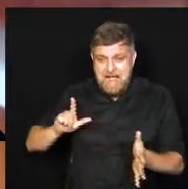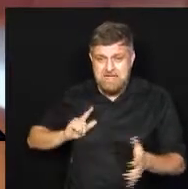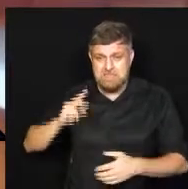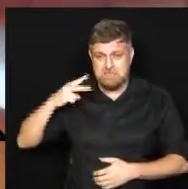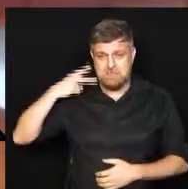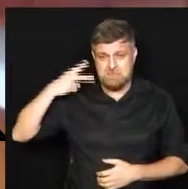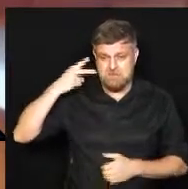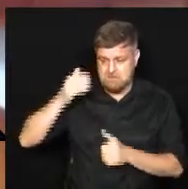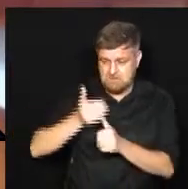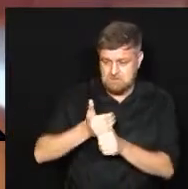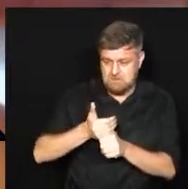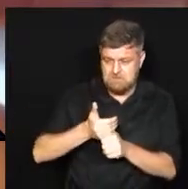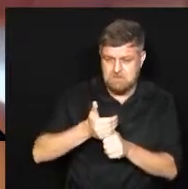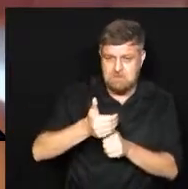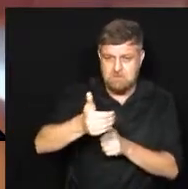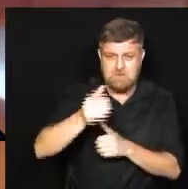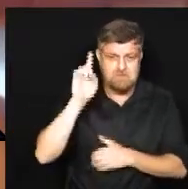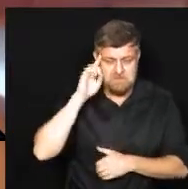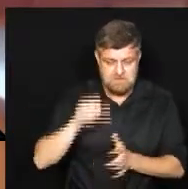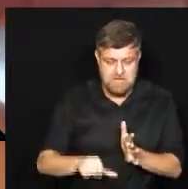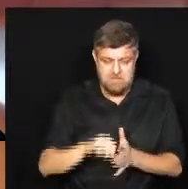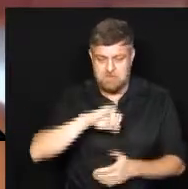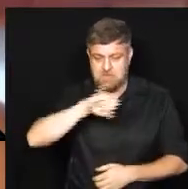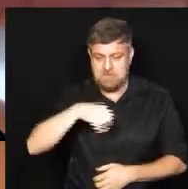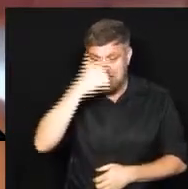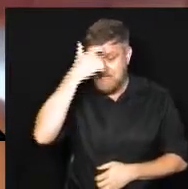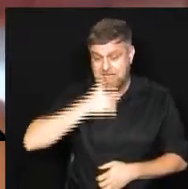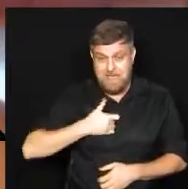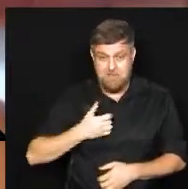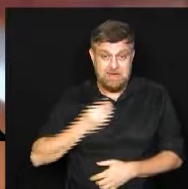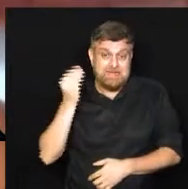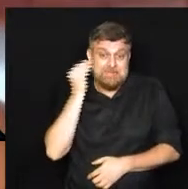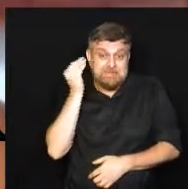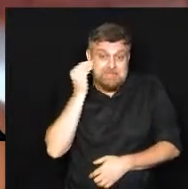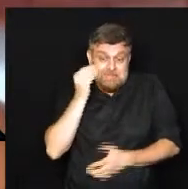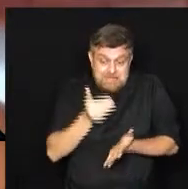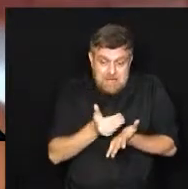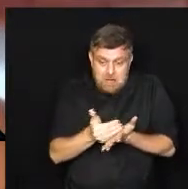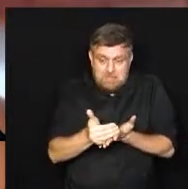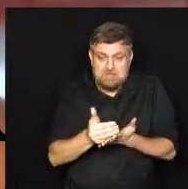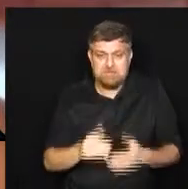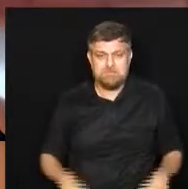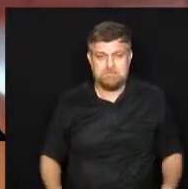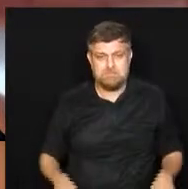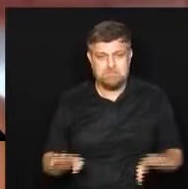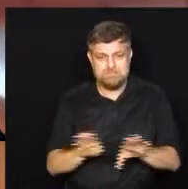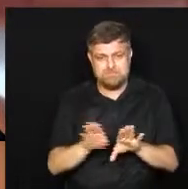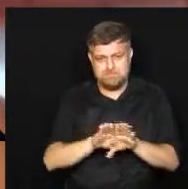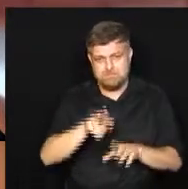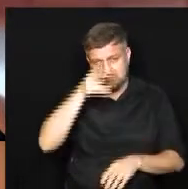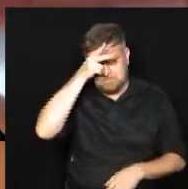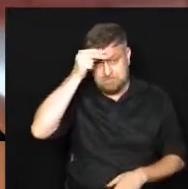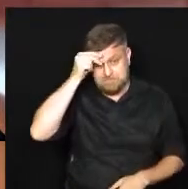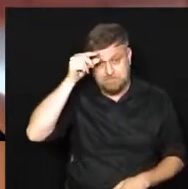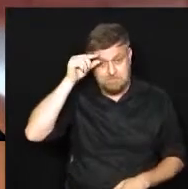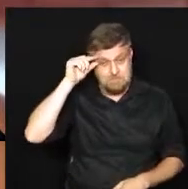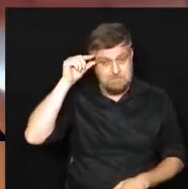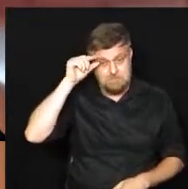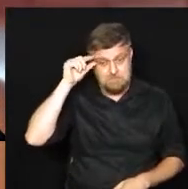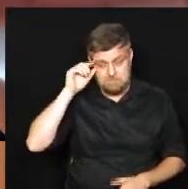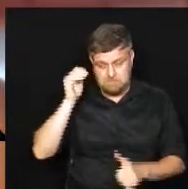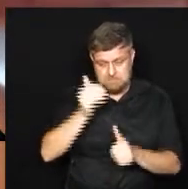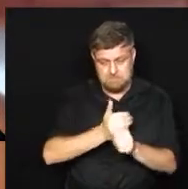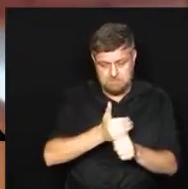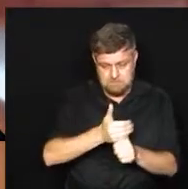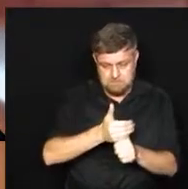dos vereadores, né, e no caso eu, recém-eleita, e dos prefeitos, o prefeito Jonas Donizete, que